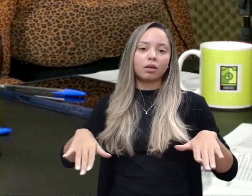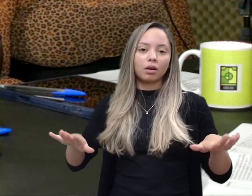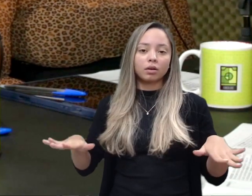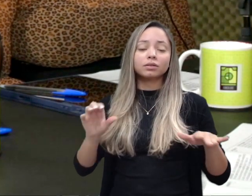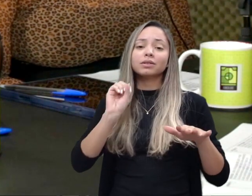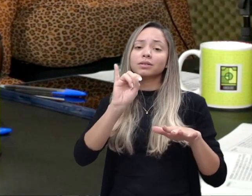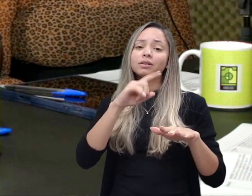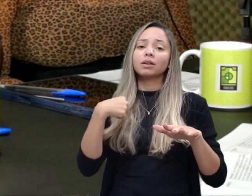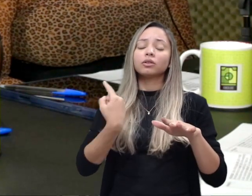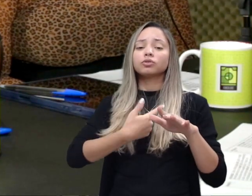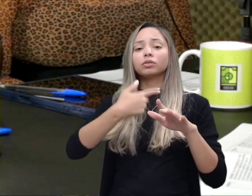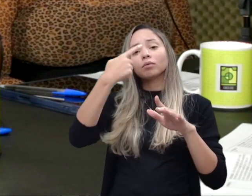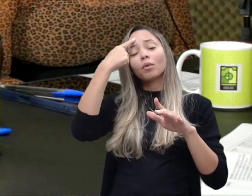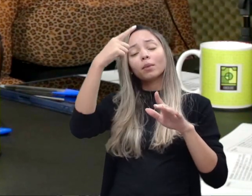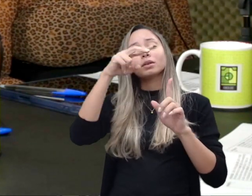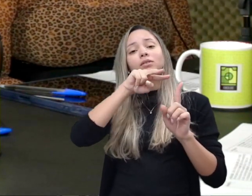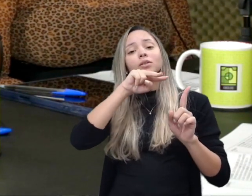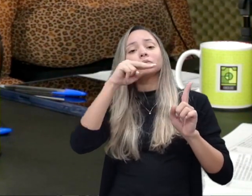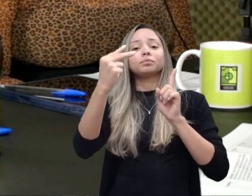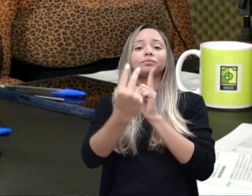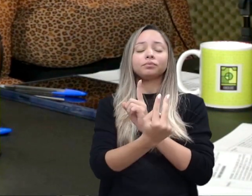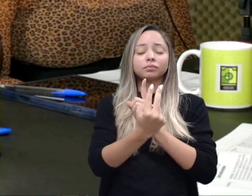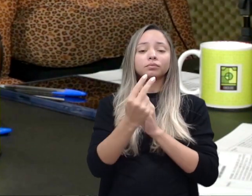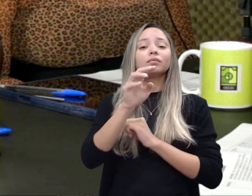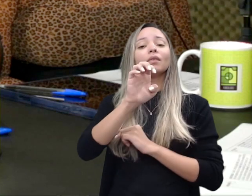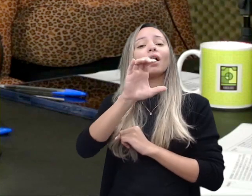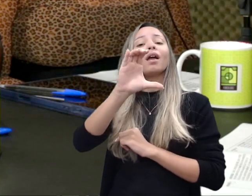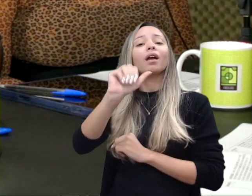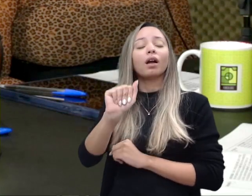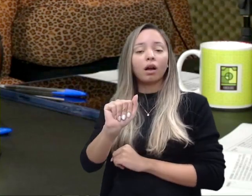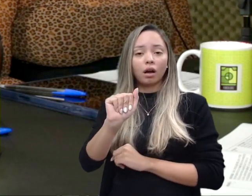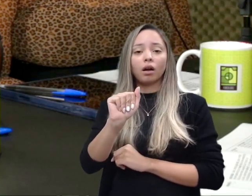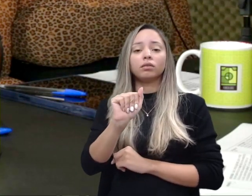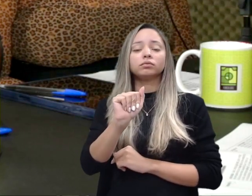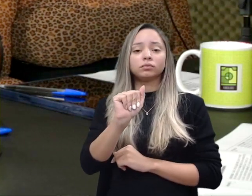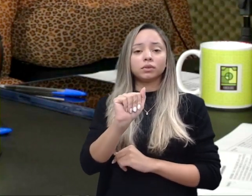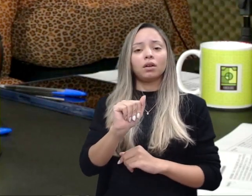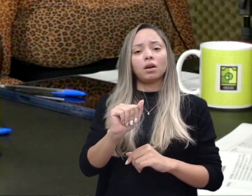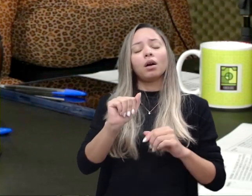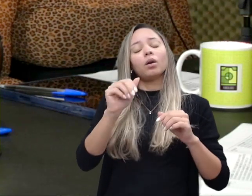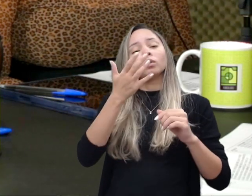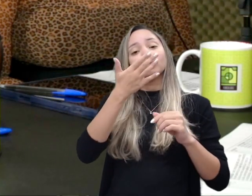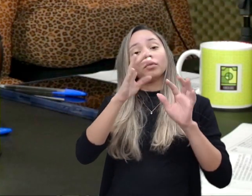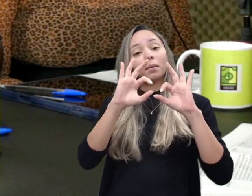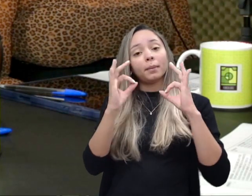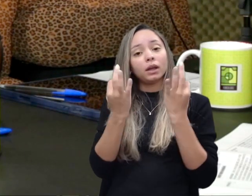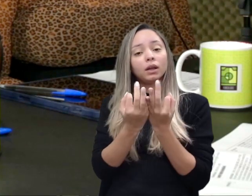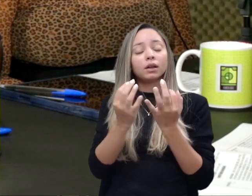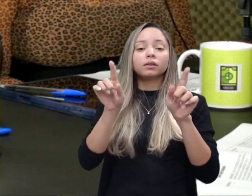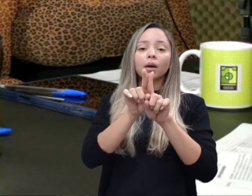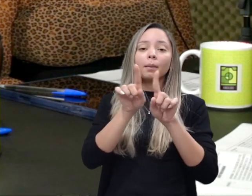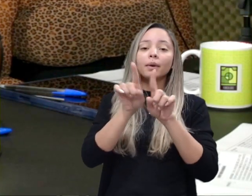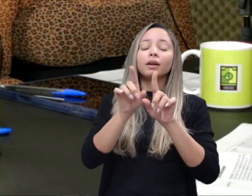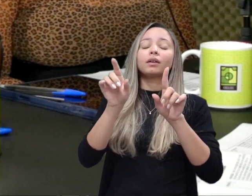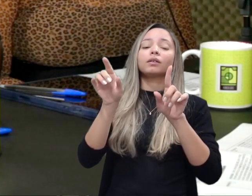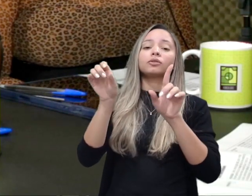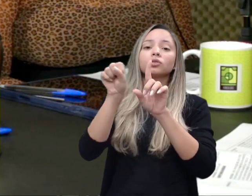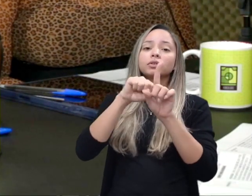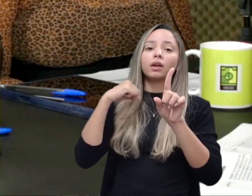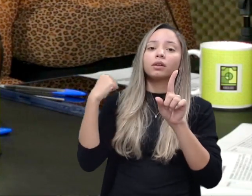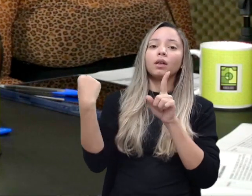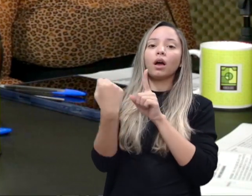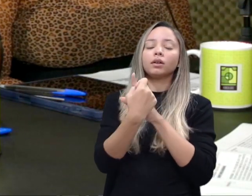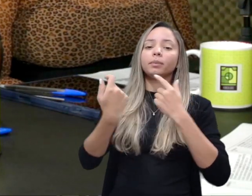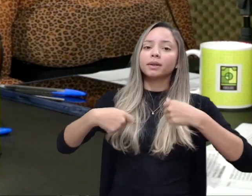do Estatuto da Criança e do Adolescente, os pais e a sociedade como um todo têm a obrigação de manter essa criança na escola quando ela está em